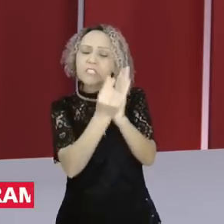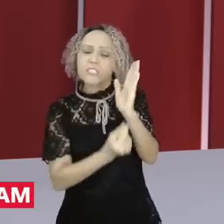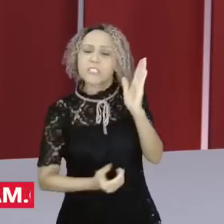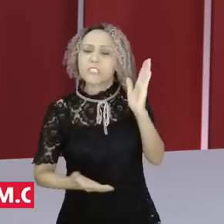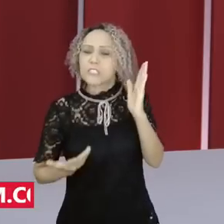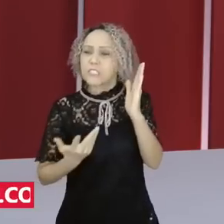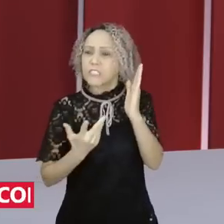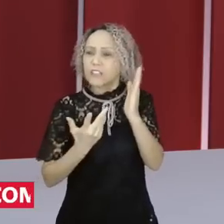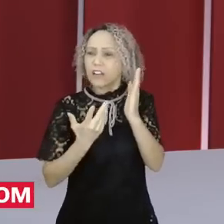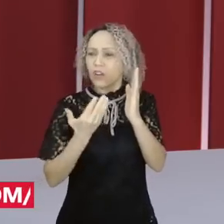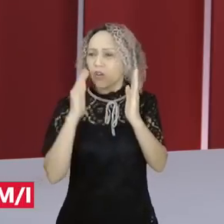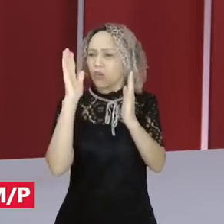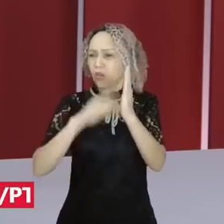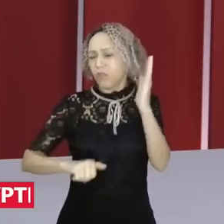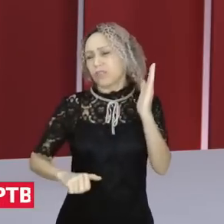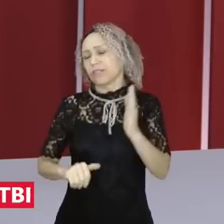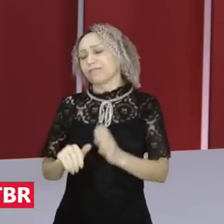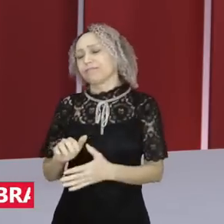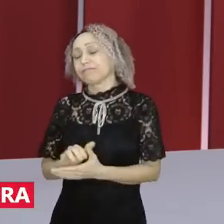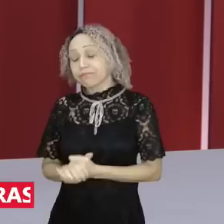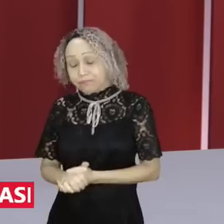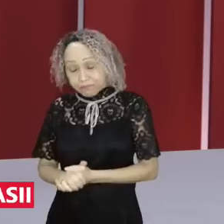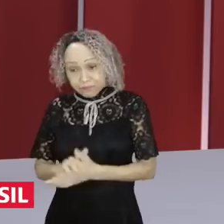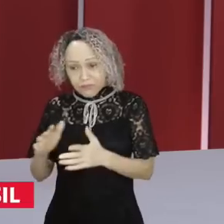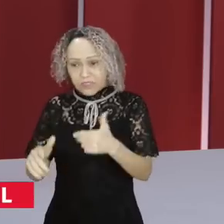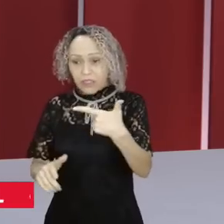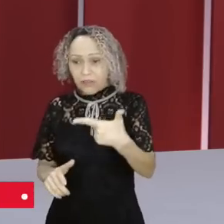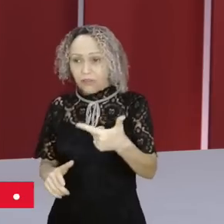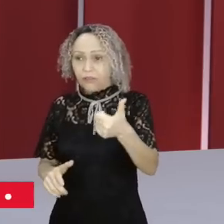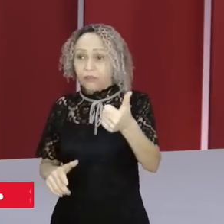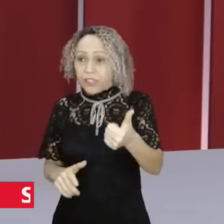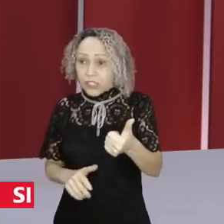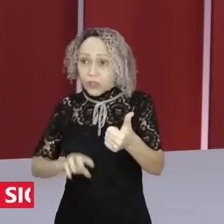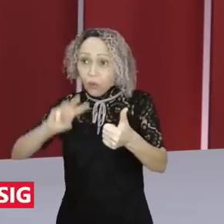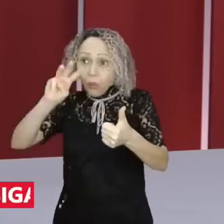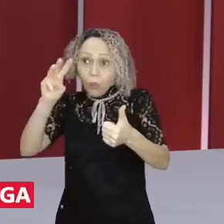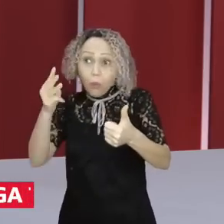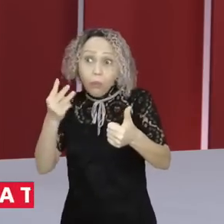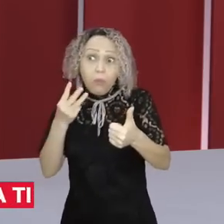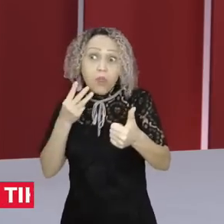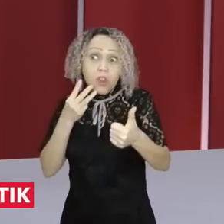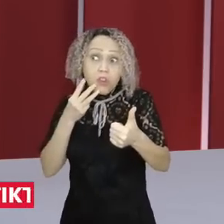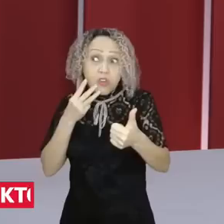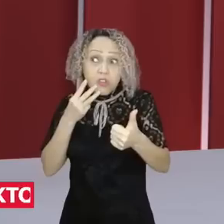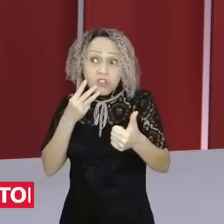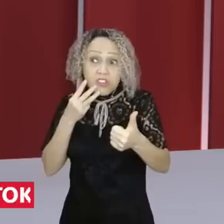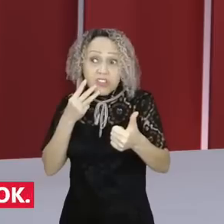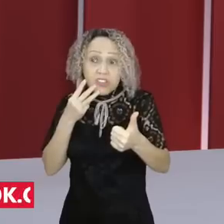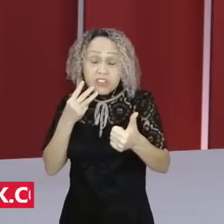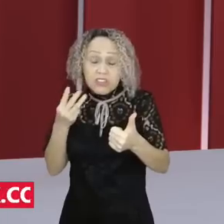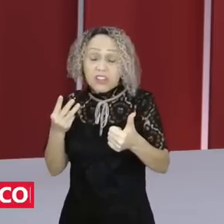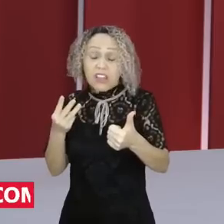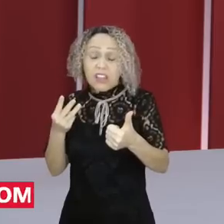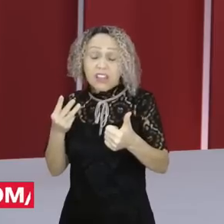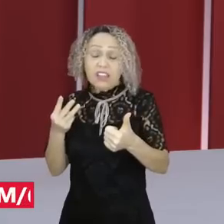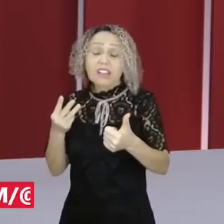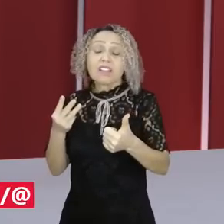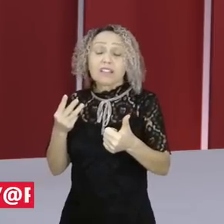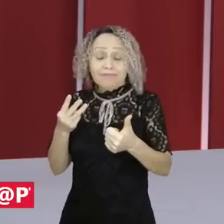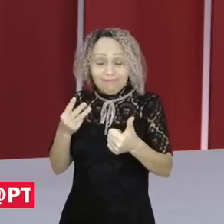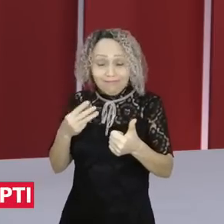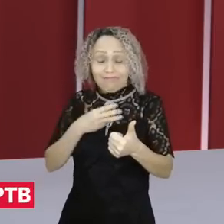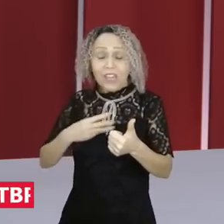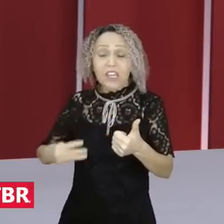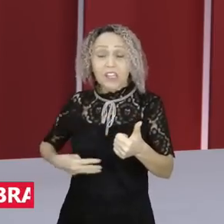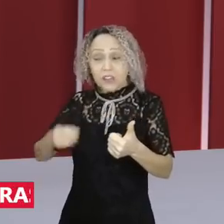Regional confirmou essa informação, 21 milhões não foram liberados pelo Ministério da Economia de Paulo Guedes. Então, mais um